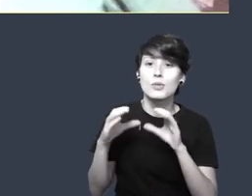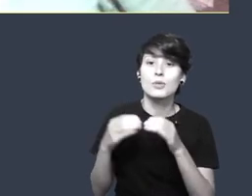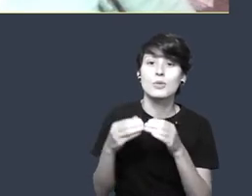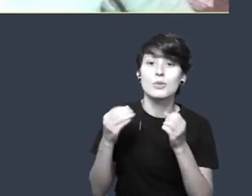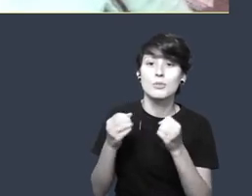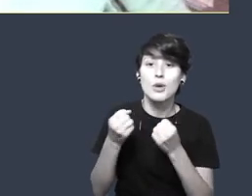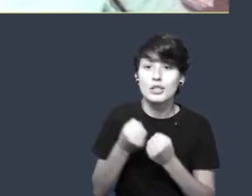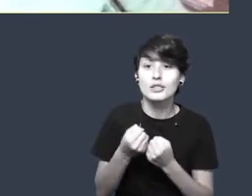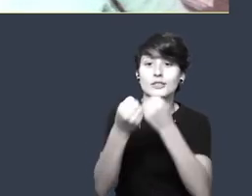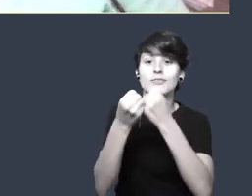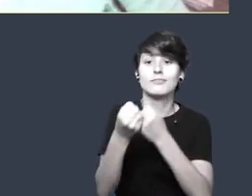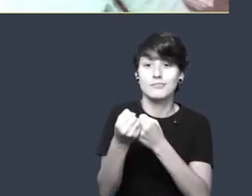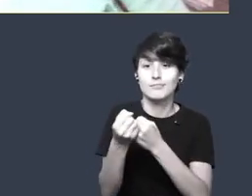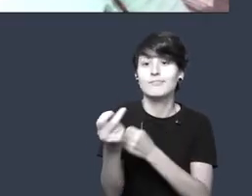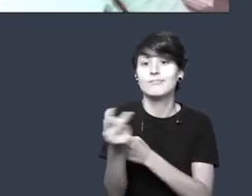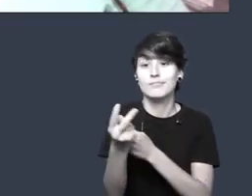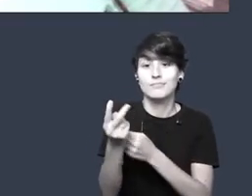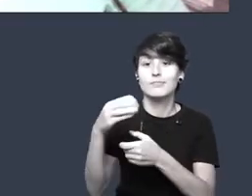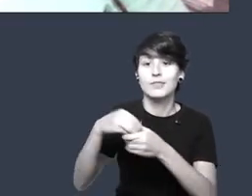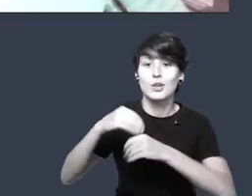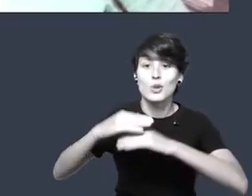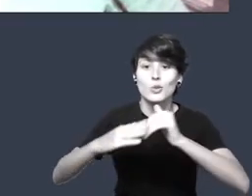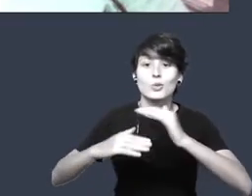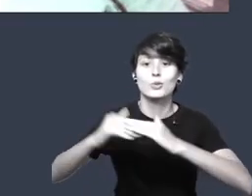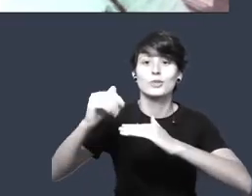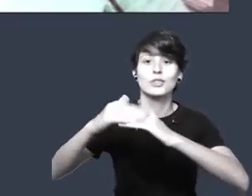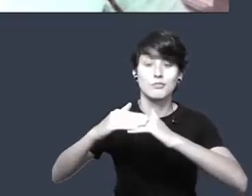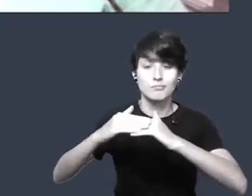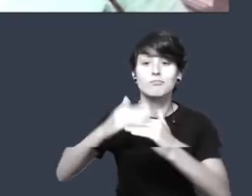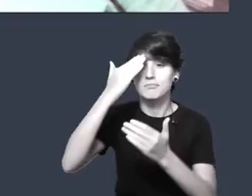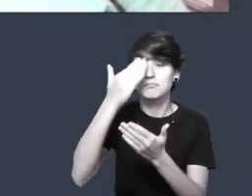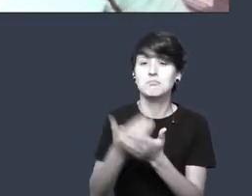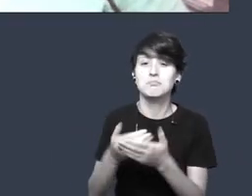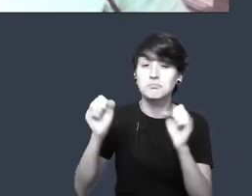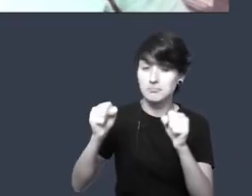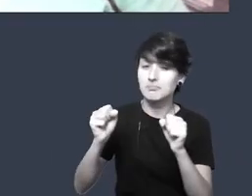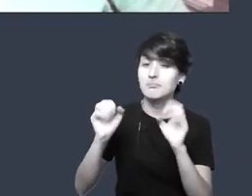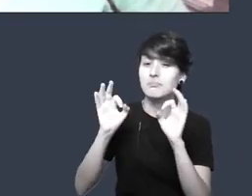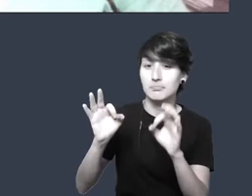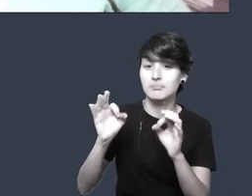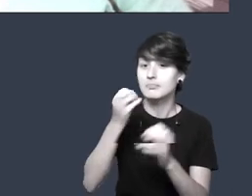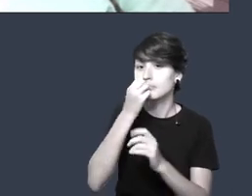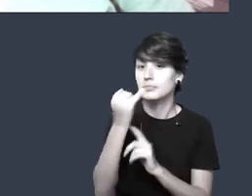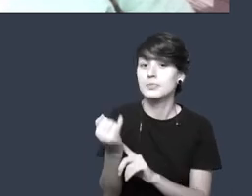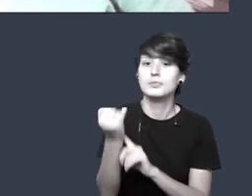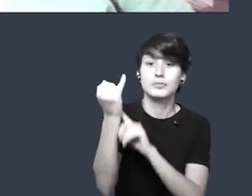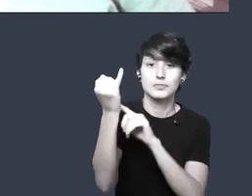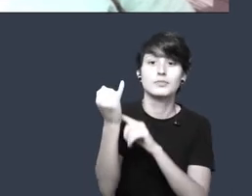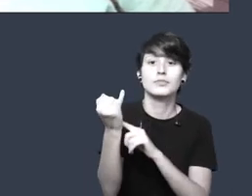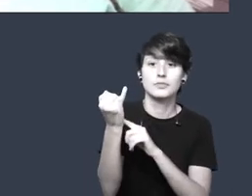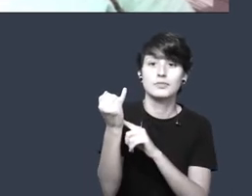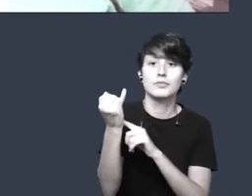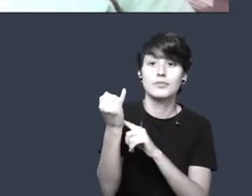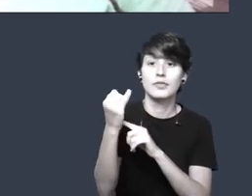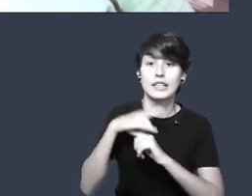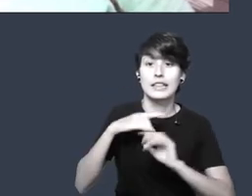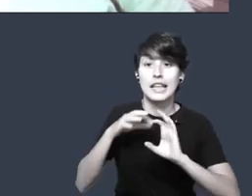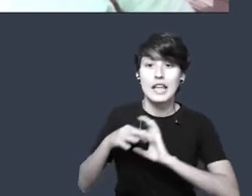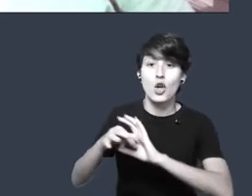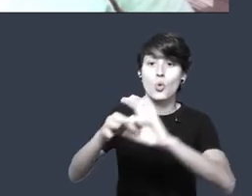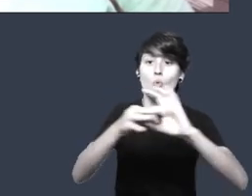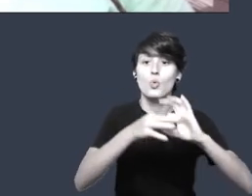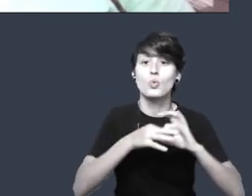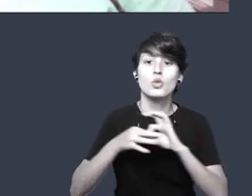nessas construções? É, não, com certeza. É importante que tenha essa união